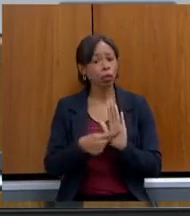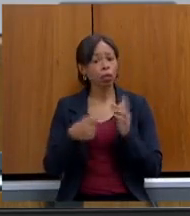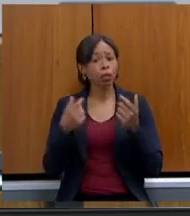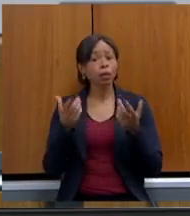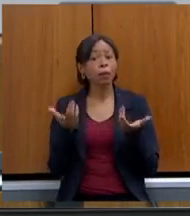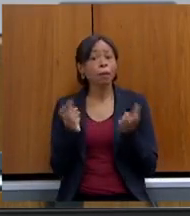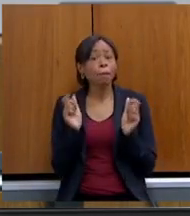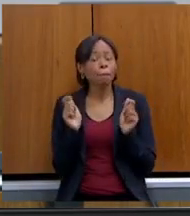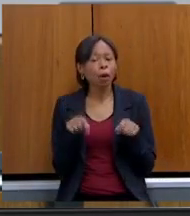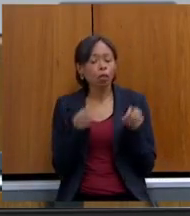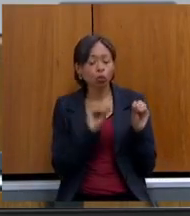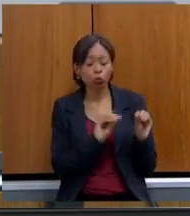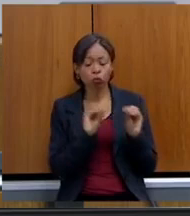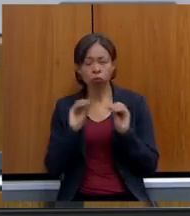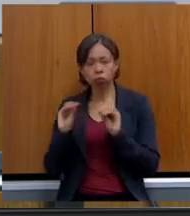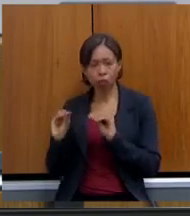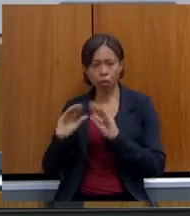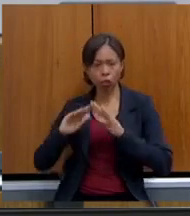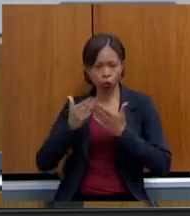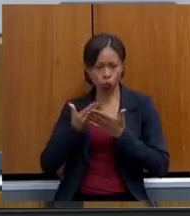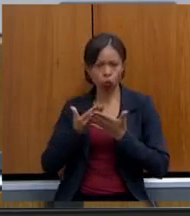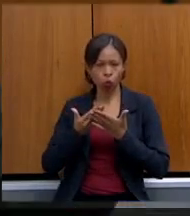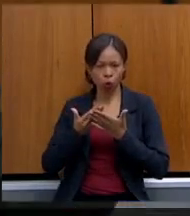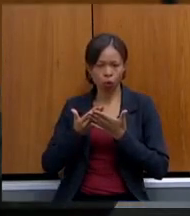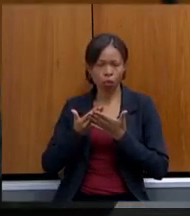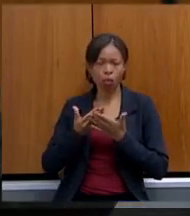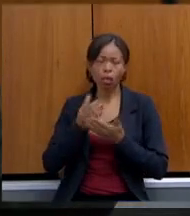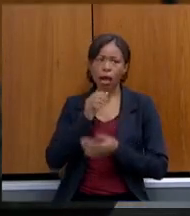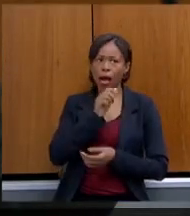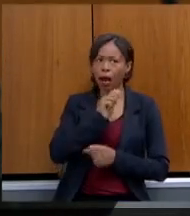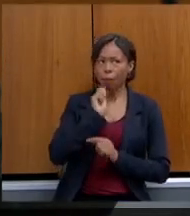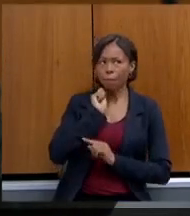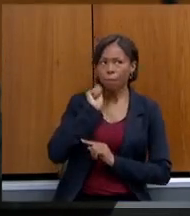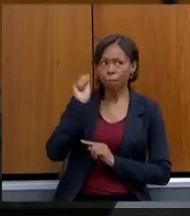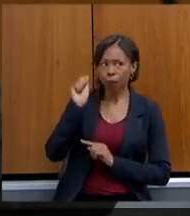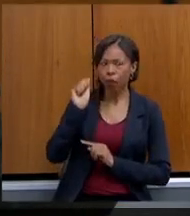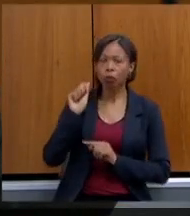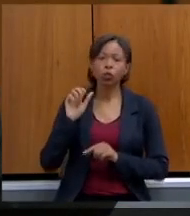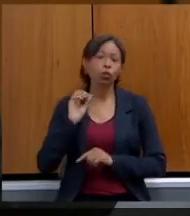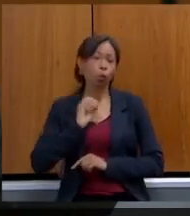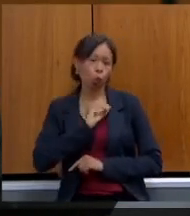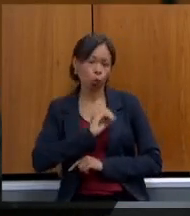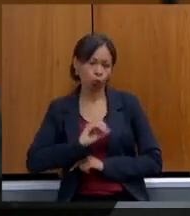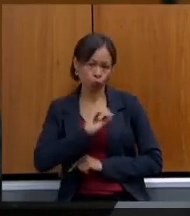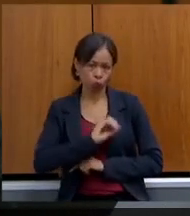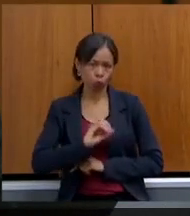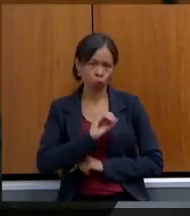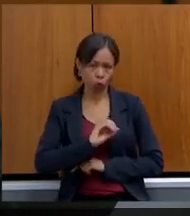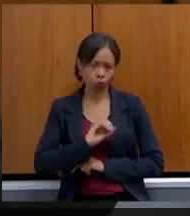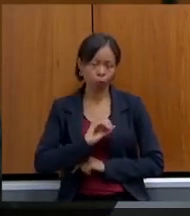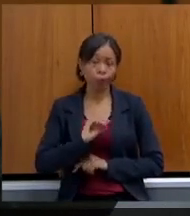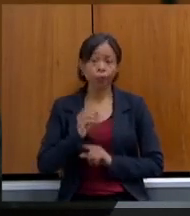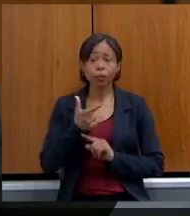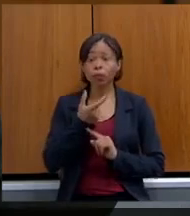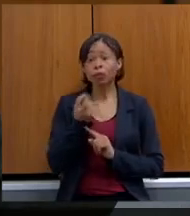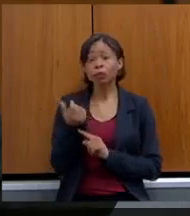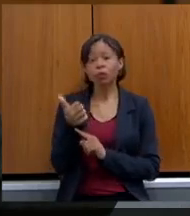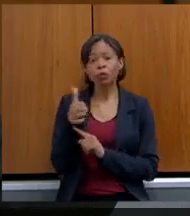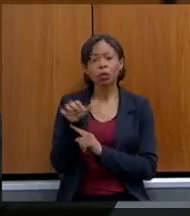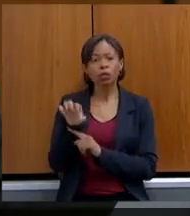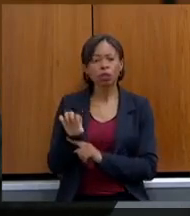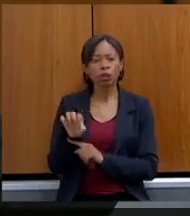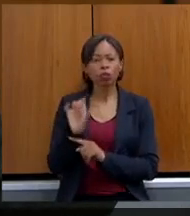abriu em outubro 2019 o governo né ele foram removidos aí os servidores apenas com a carga horária de